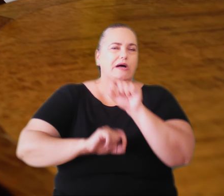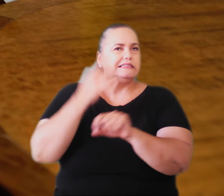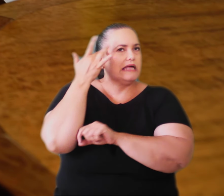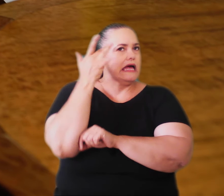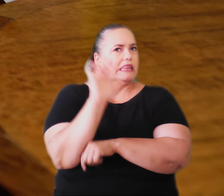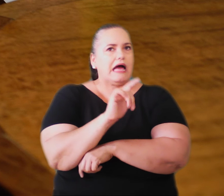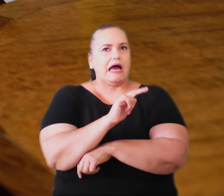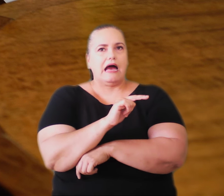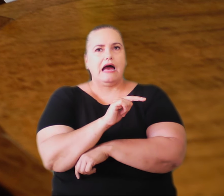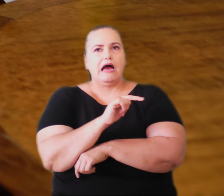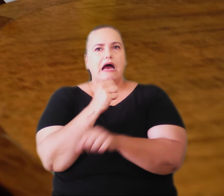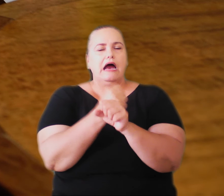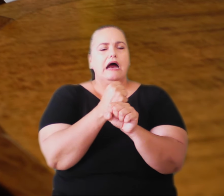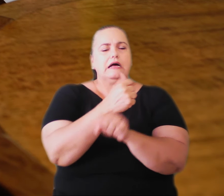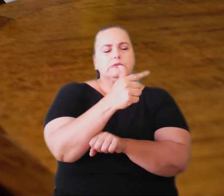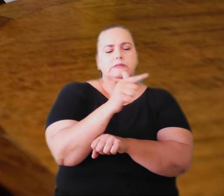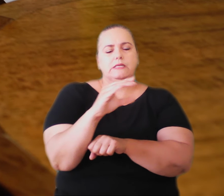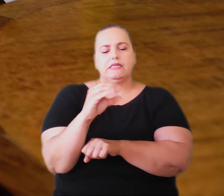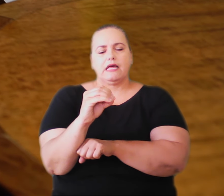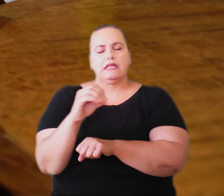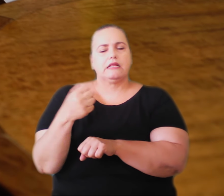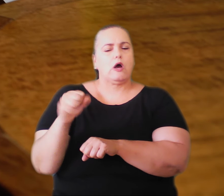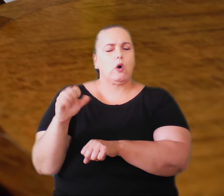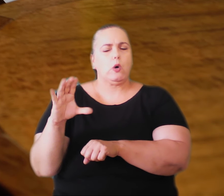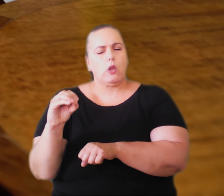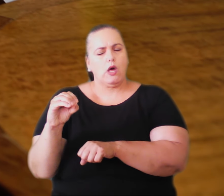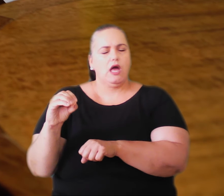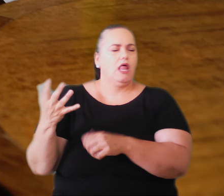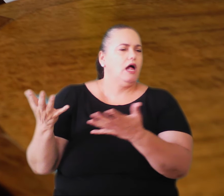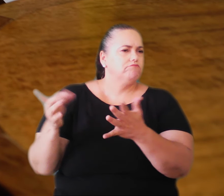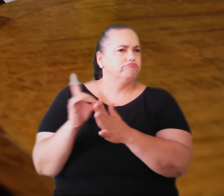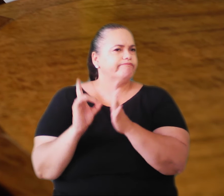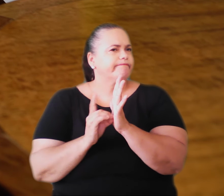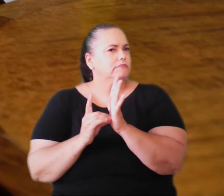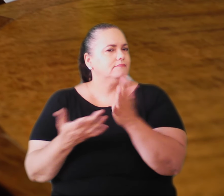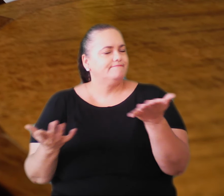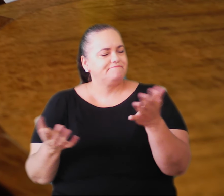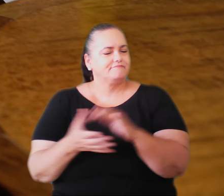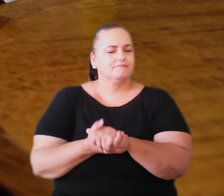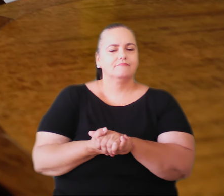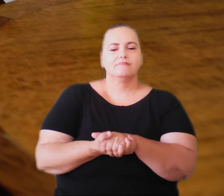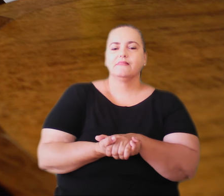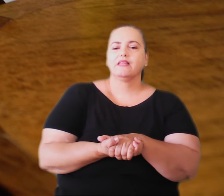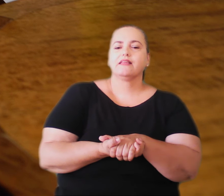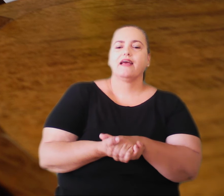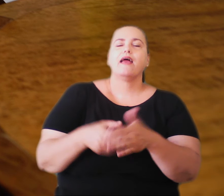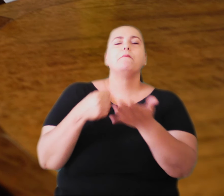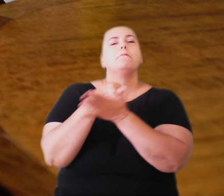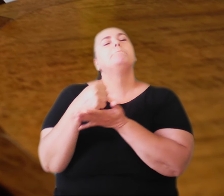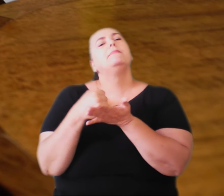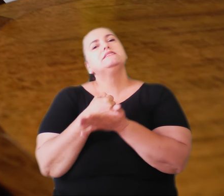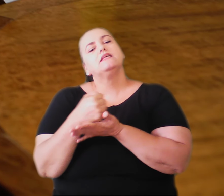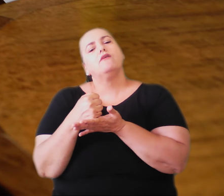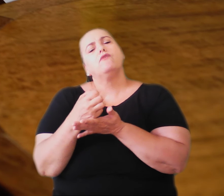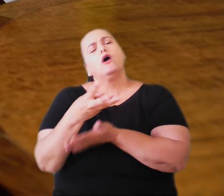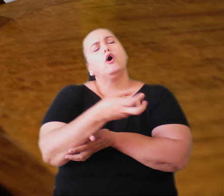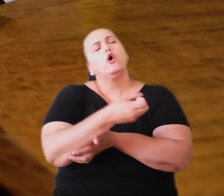de 70 até 80, quase 90, anos 90. E eu me baseava assim,